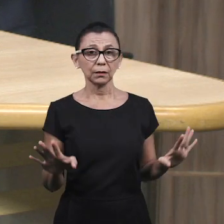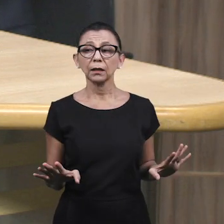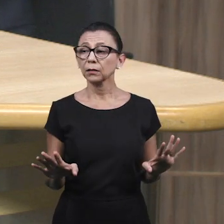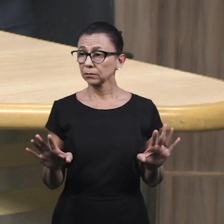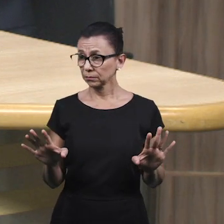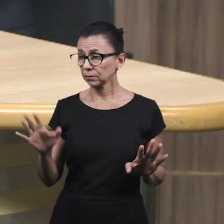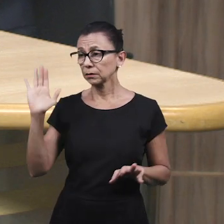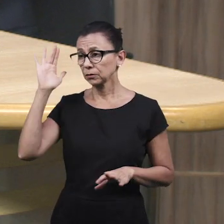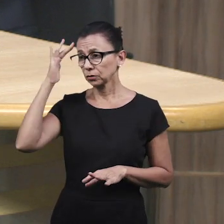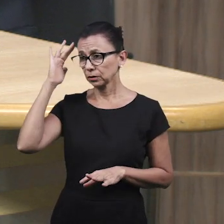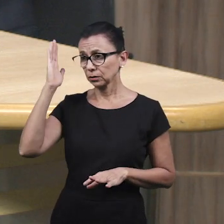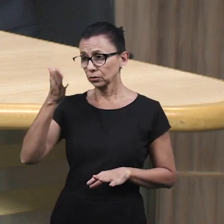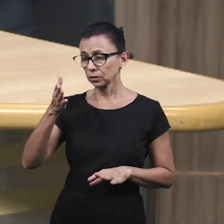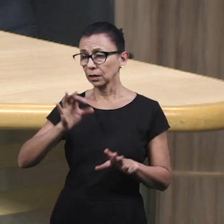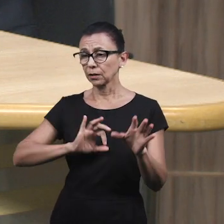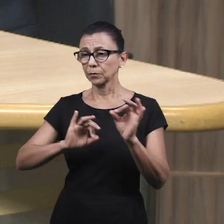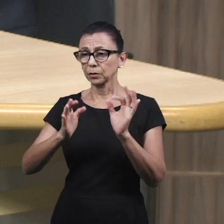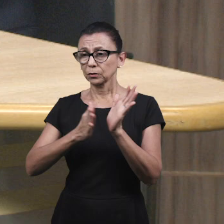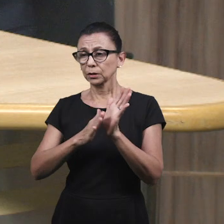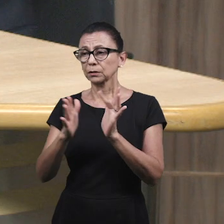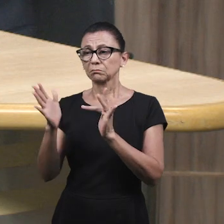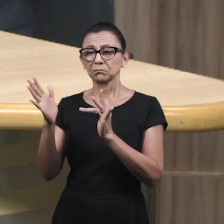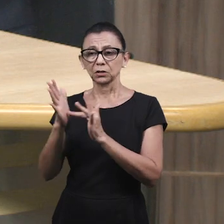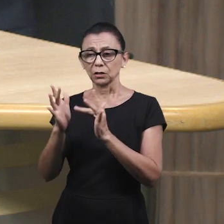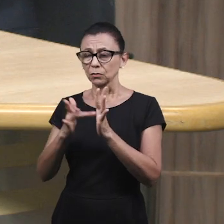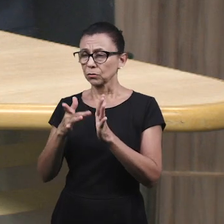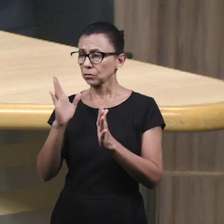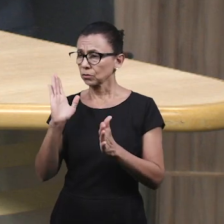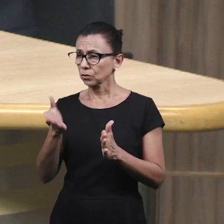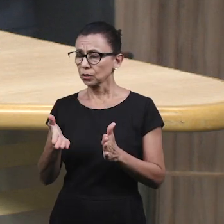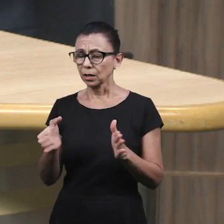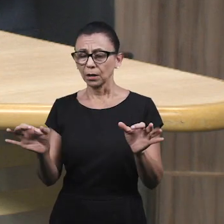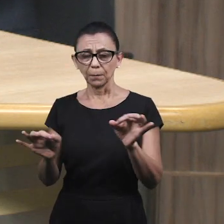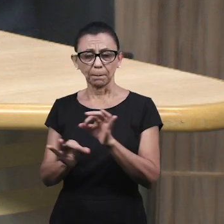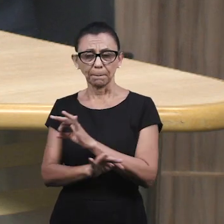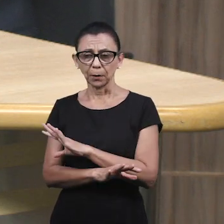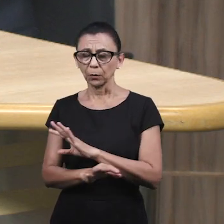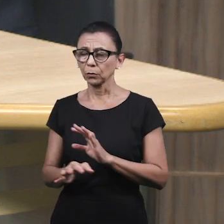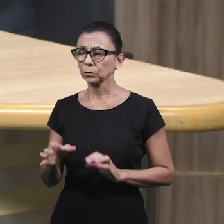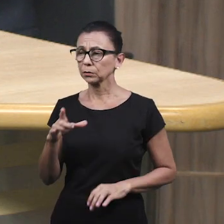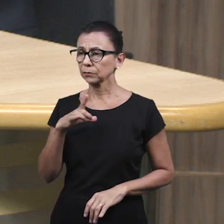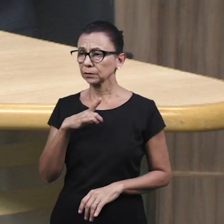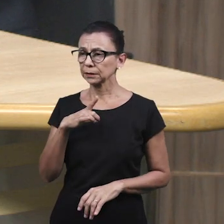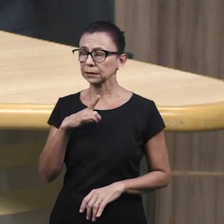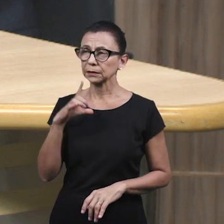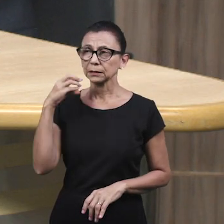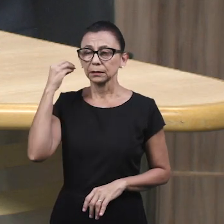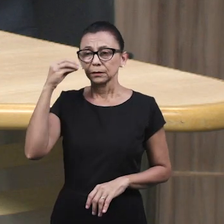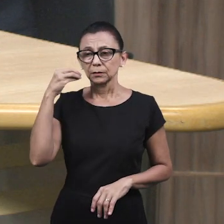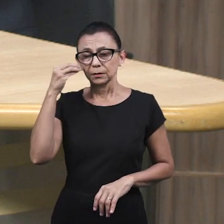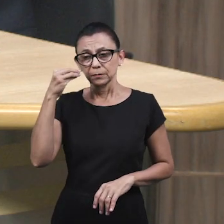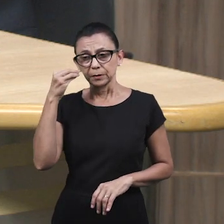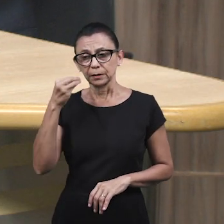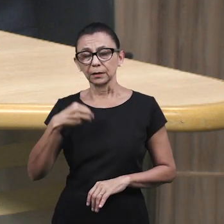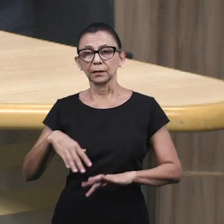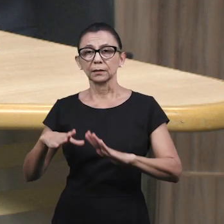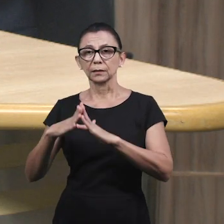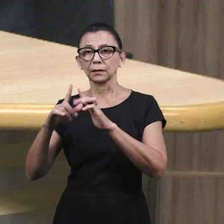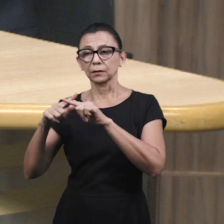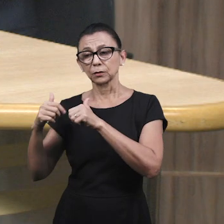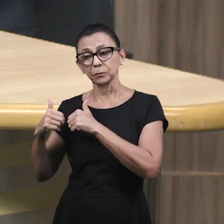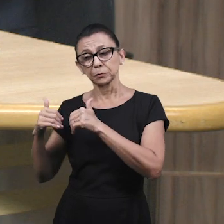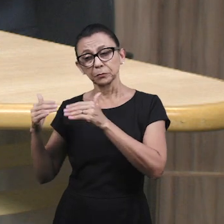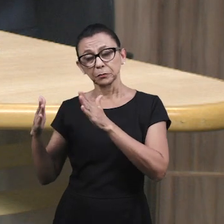projeto estabelecido por Jesus, definido por Jesus, uma orientação, você tem uma experiência da igreja primitiva